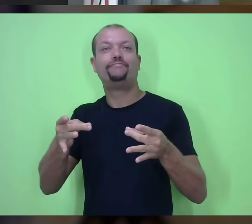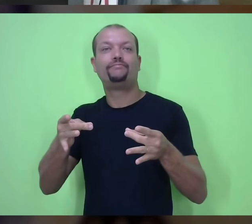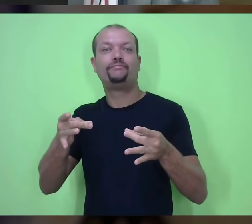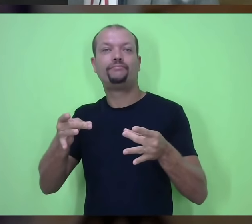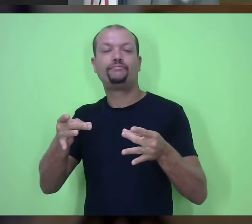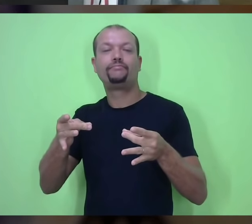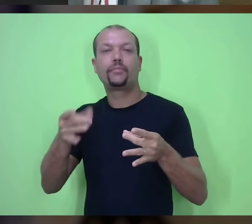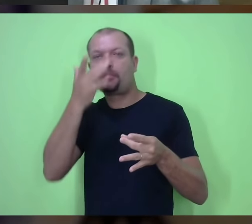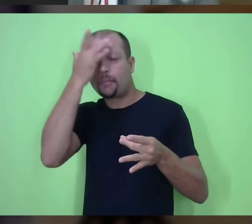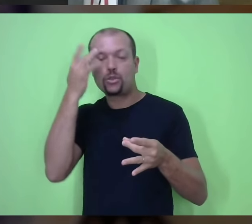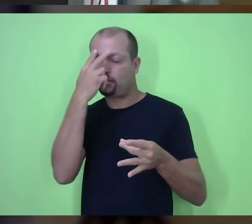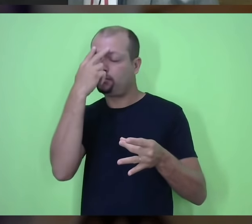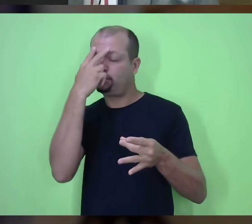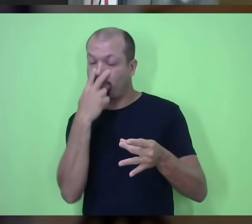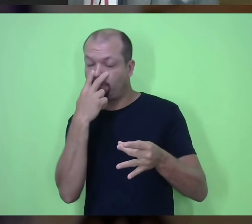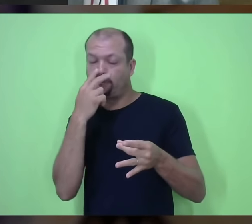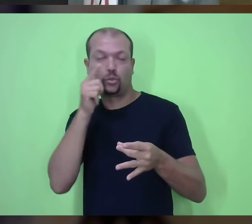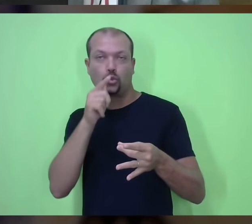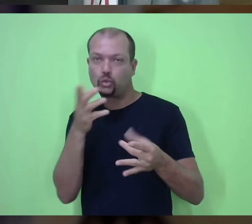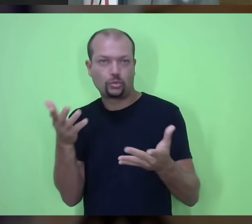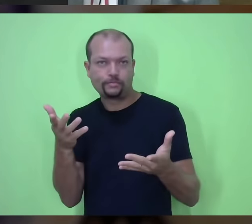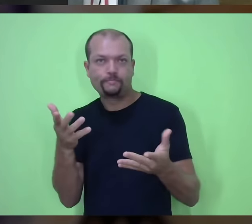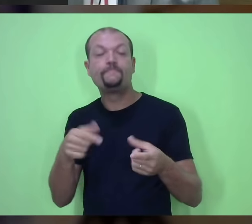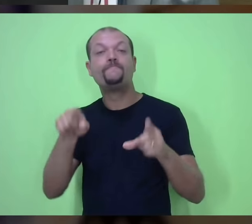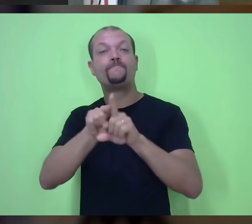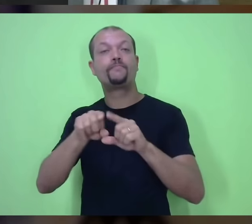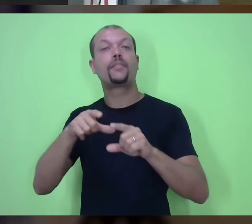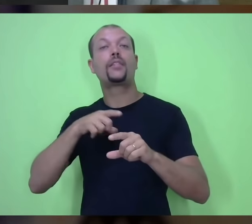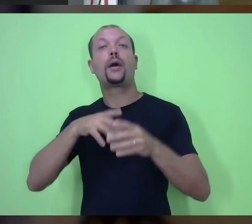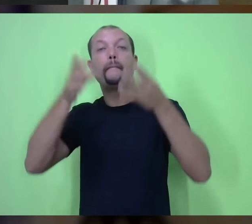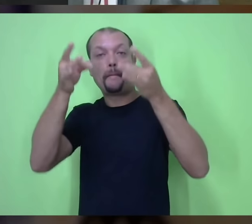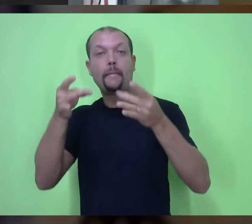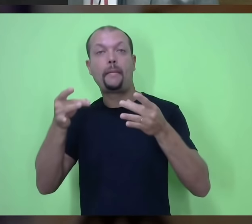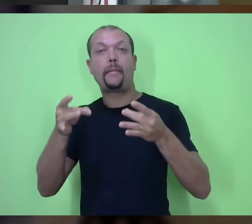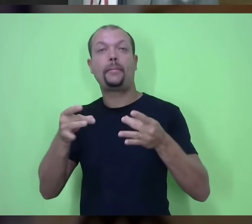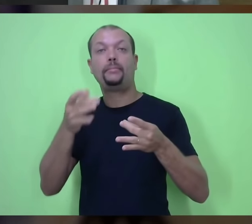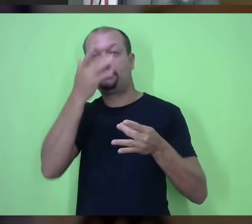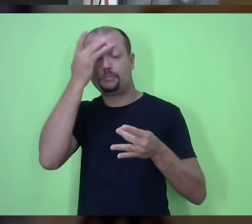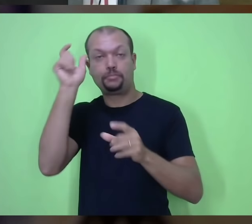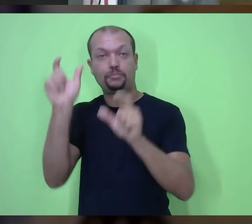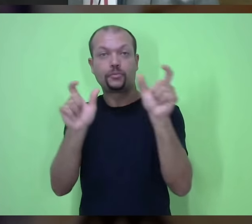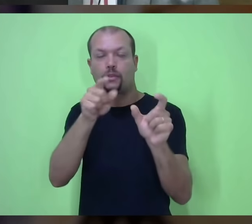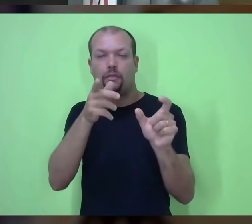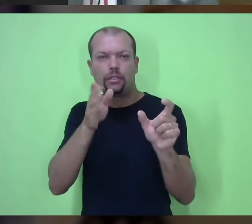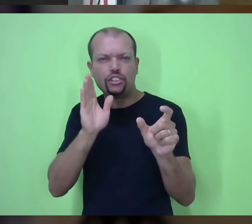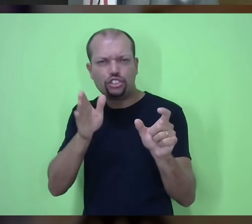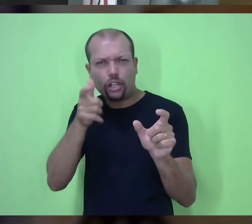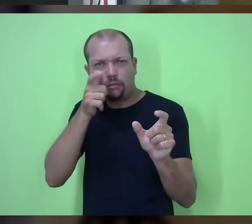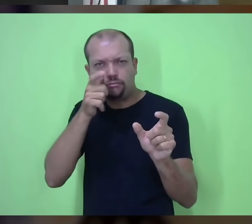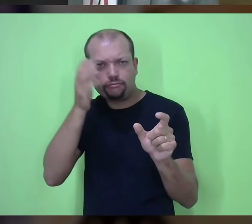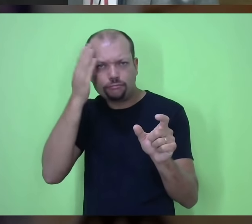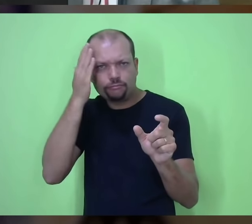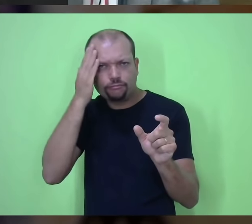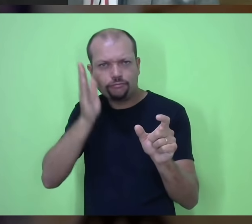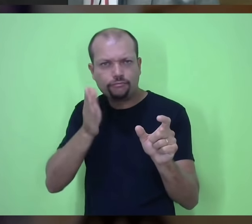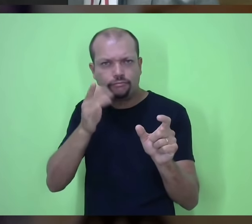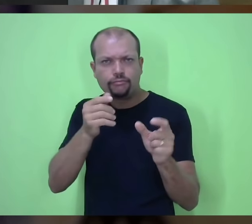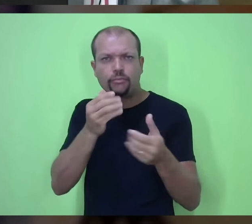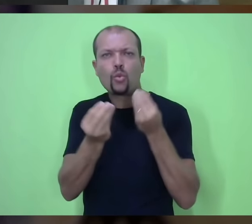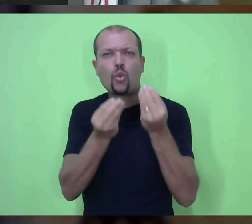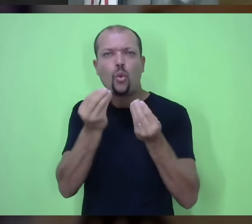irmãos que são cegos e de baixa visão. E eu começo me autodescrevendo você que já acompanha talvez já saiba,